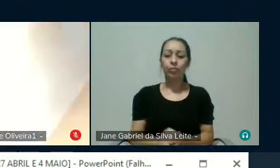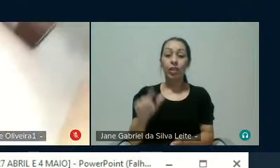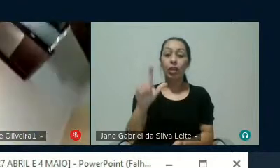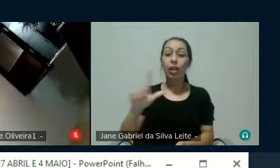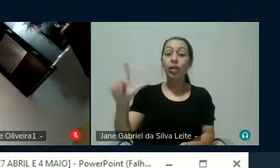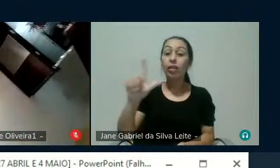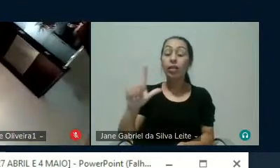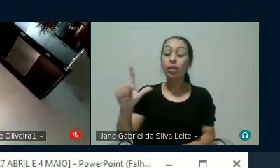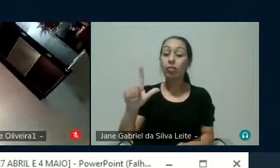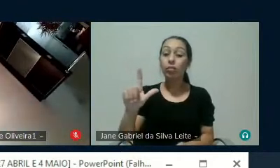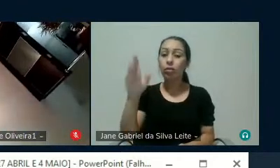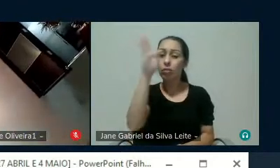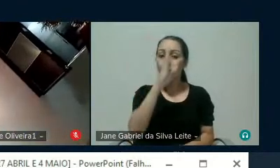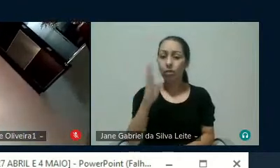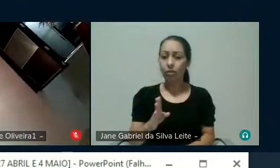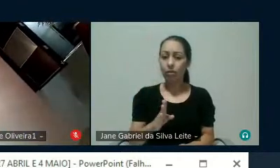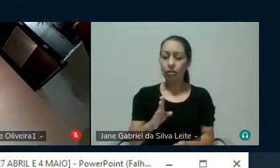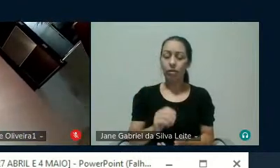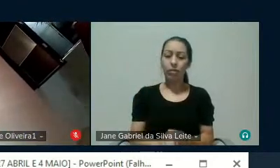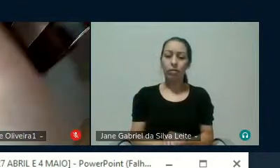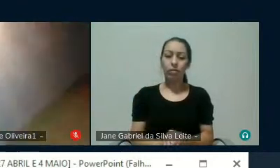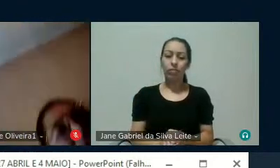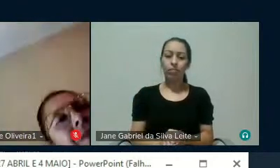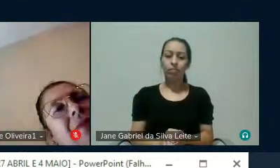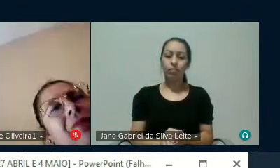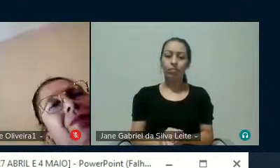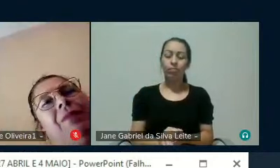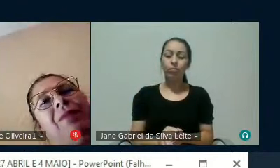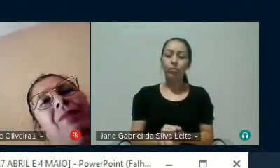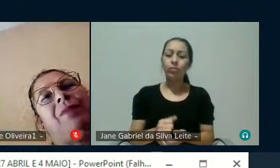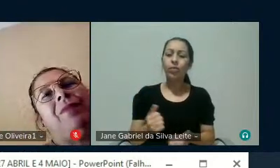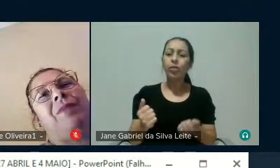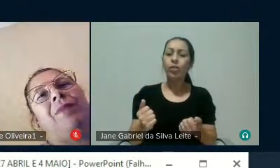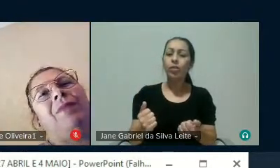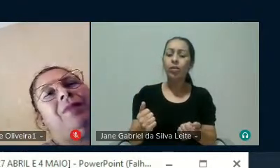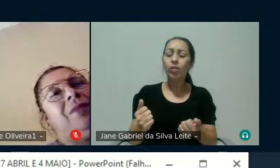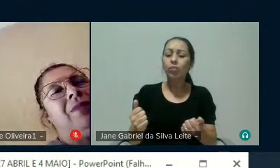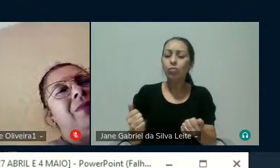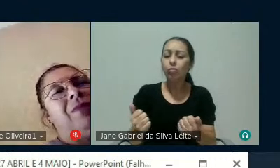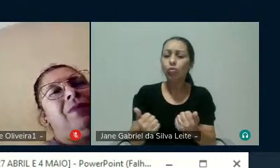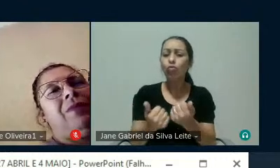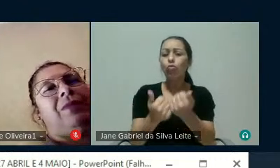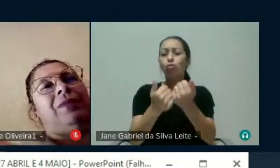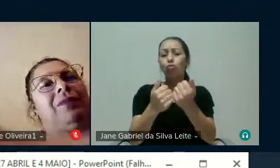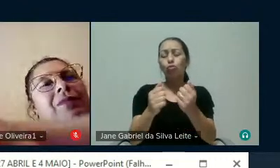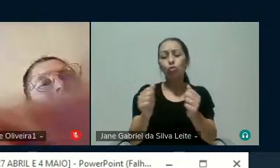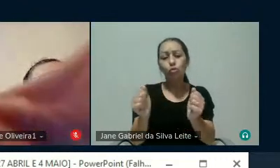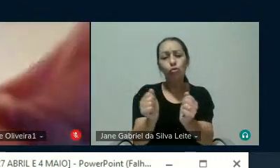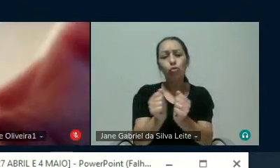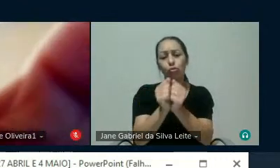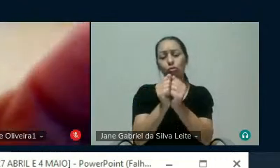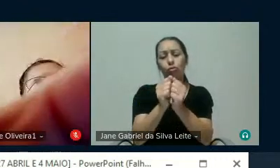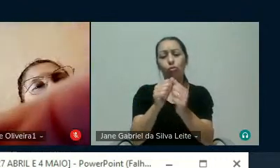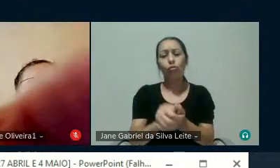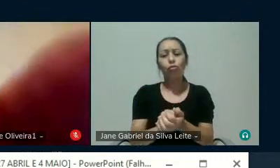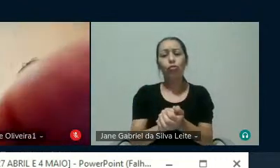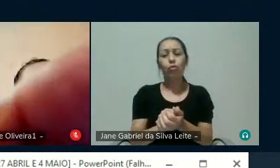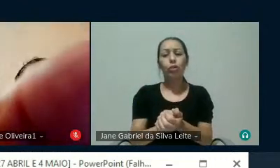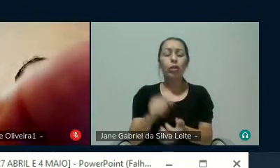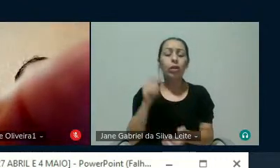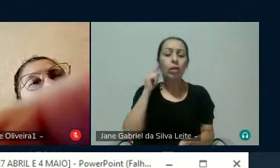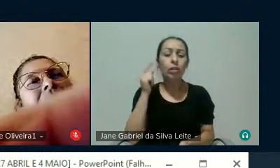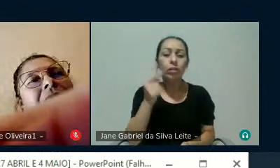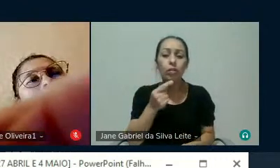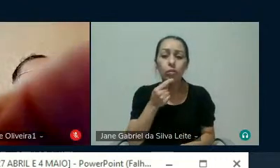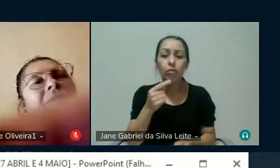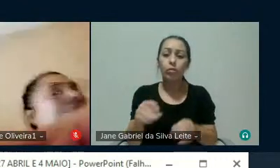literatura brasileira, ela abarca também a literatura em Libras e a literatura surda. Por que ela abarca